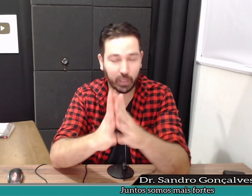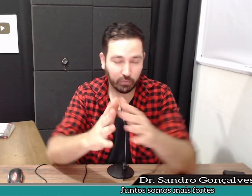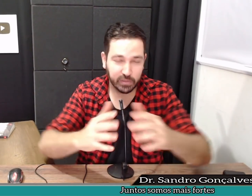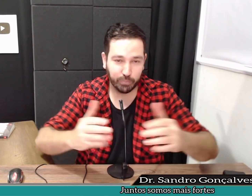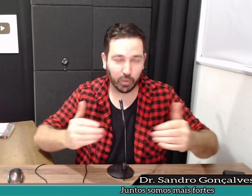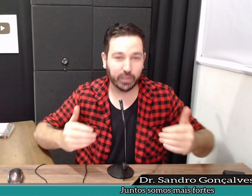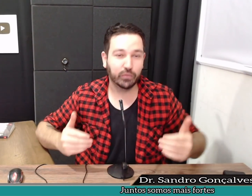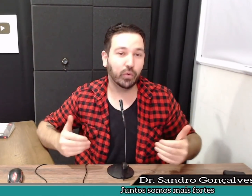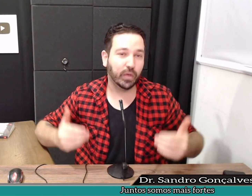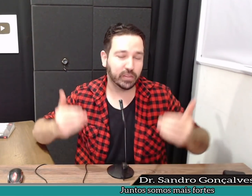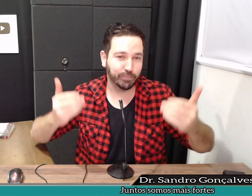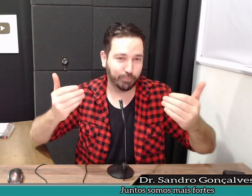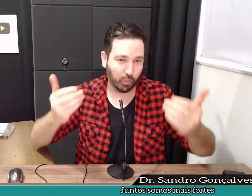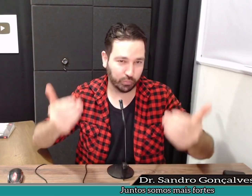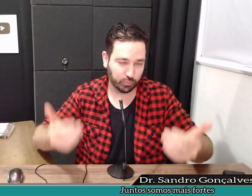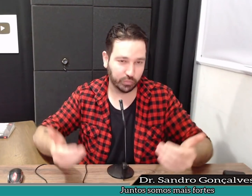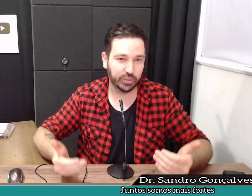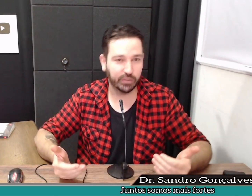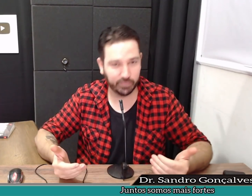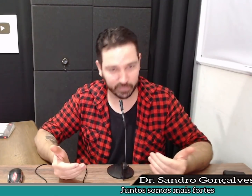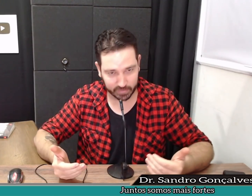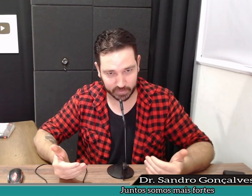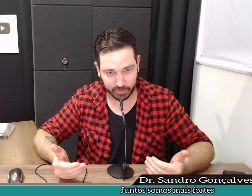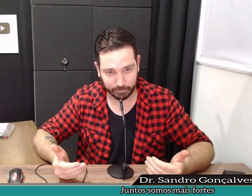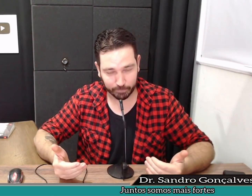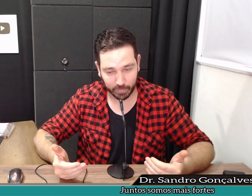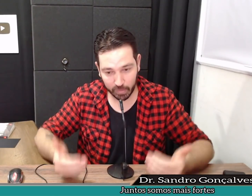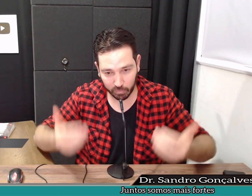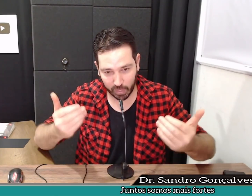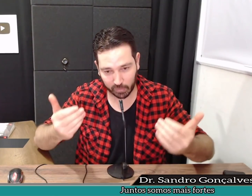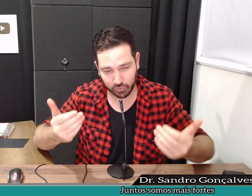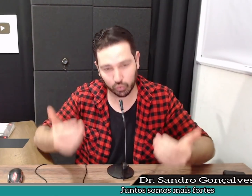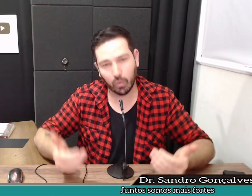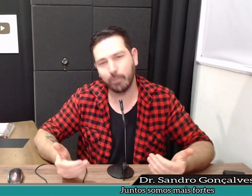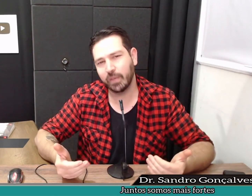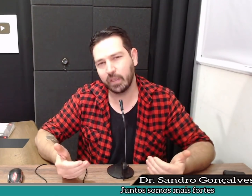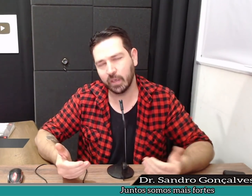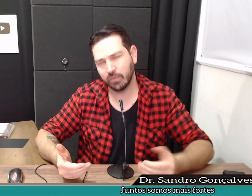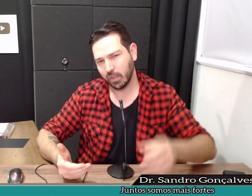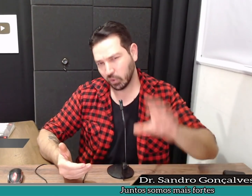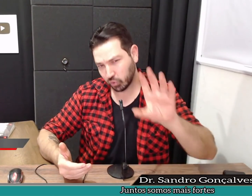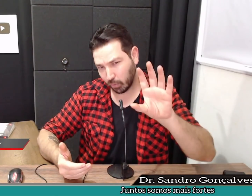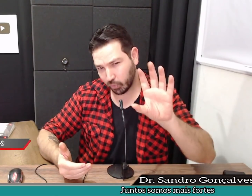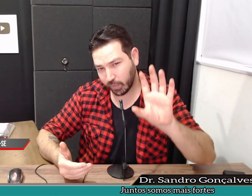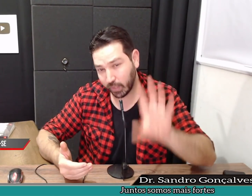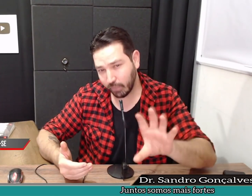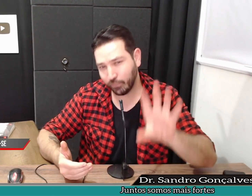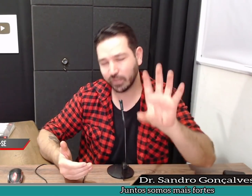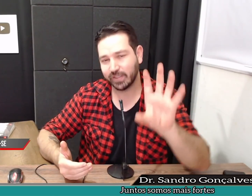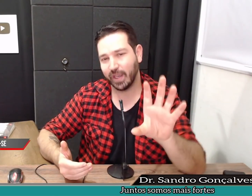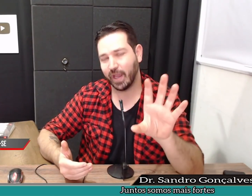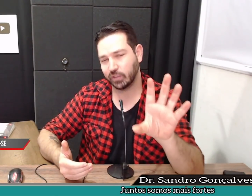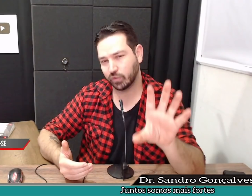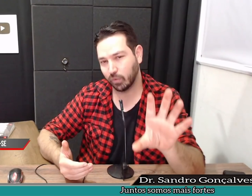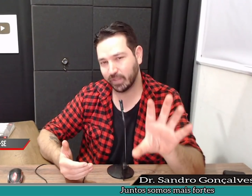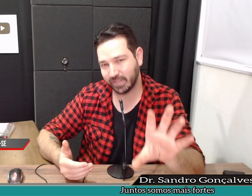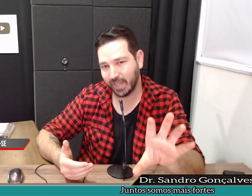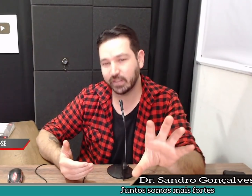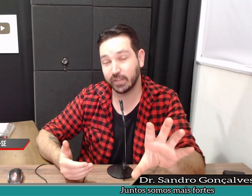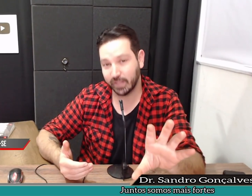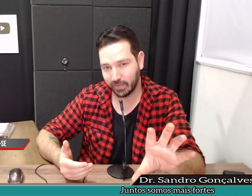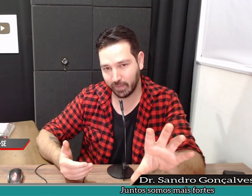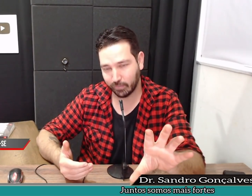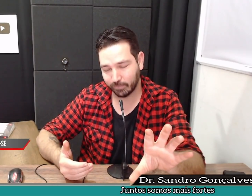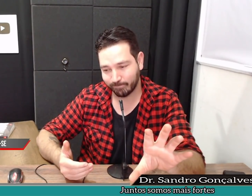Eu quero expor aqui dois pontos de vista e eu quero a sua opinião sobre o que você acha sobre